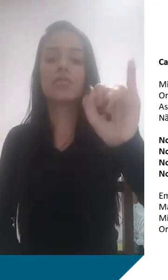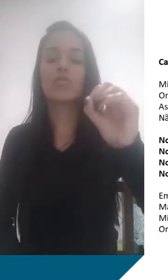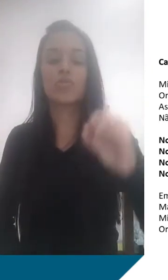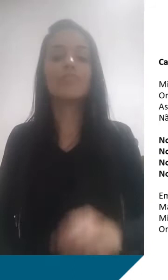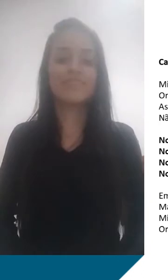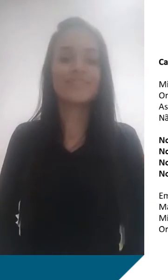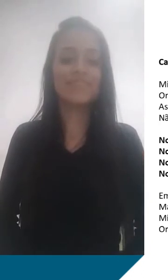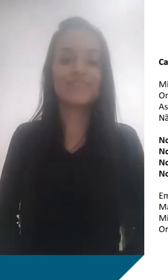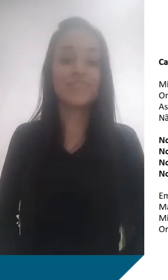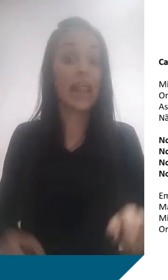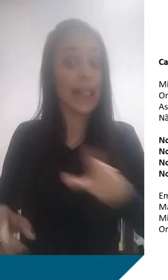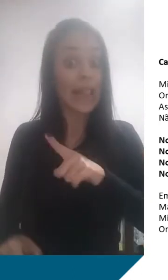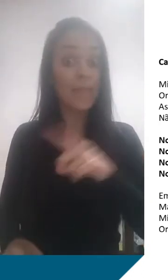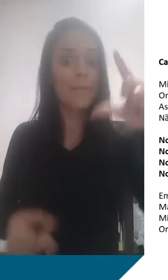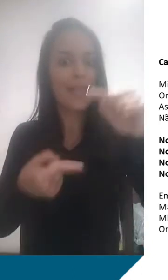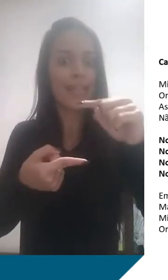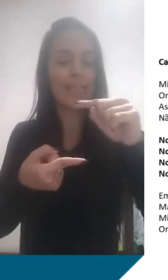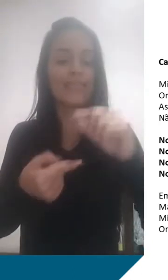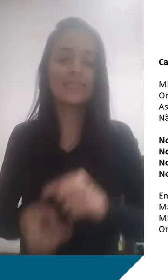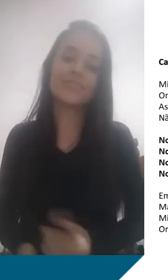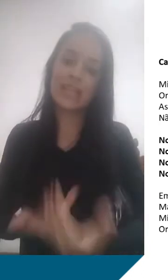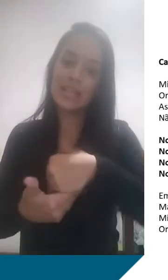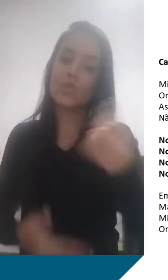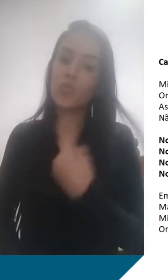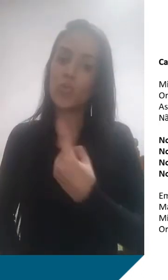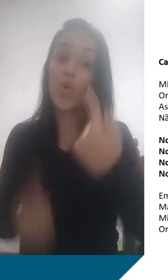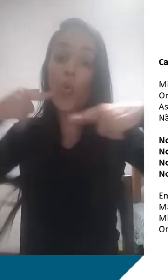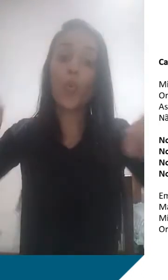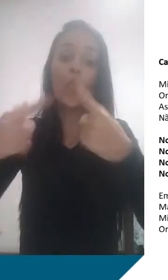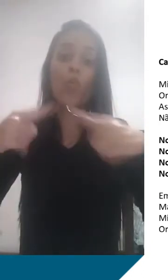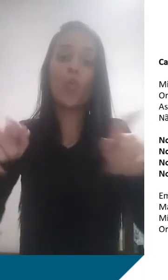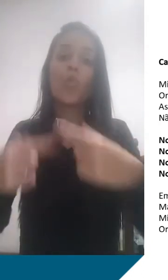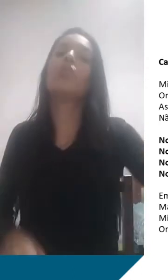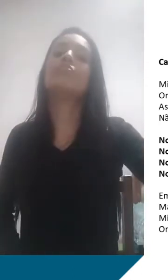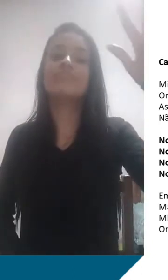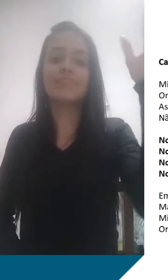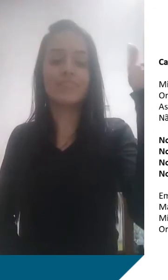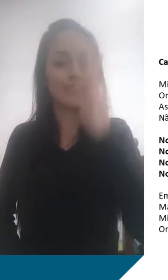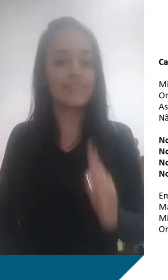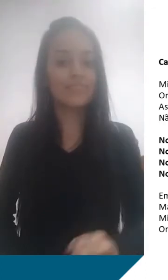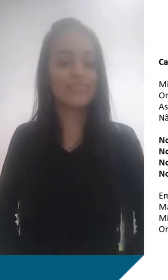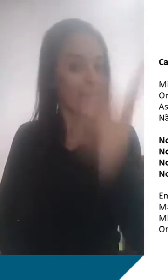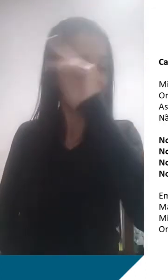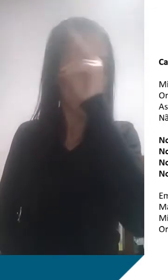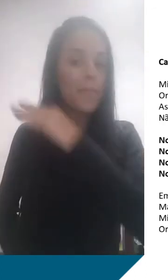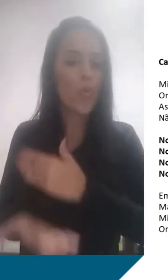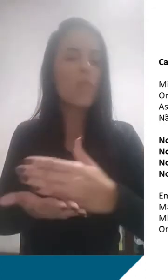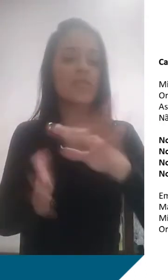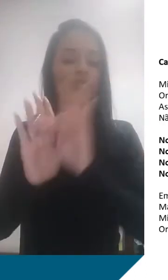uma estrofe que faz parte do nosso hino nacional. Vamos relembrar as duas primeiras estrofes para a gente